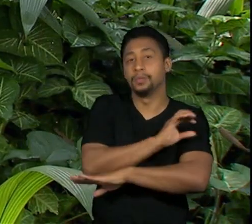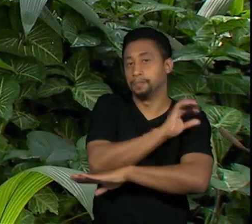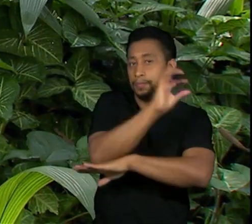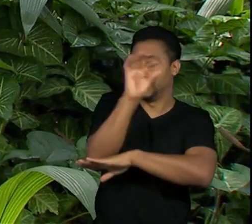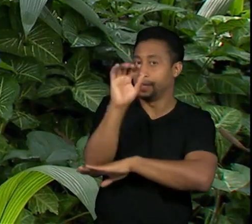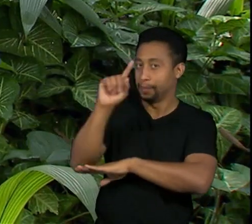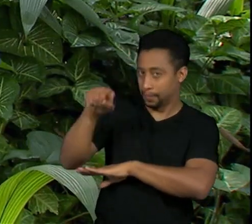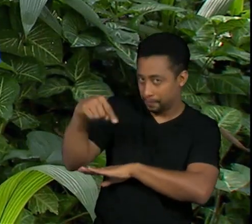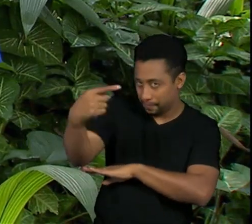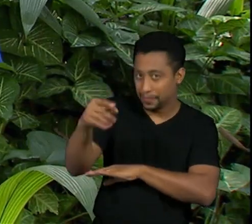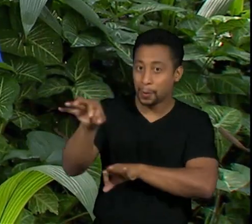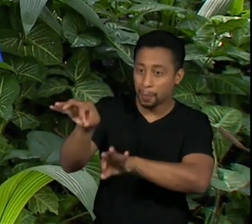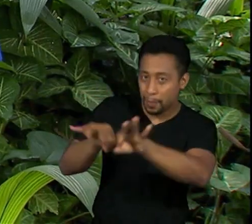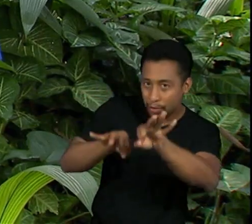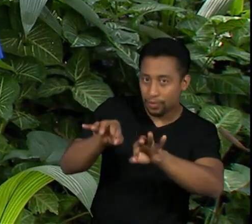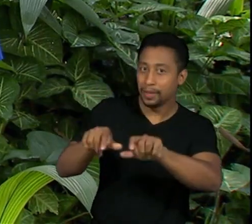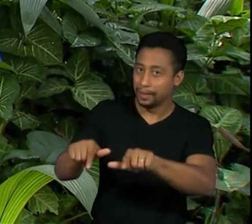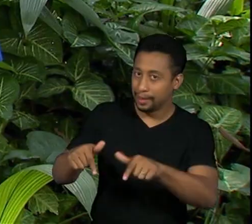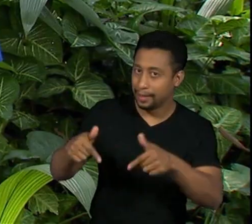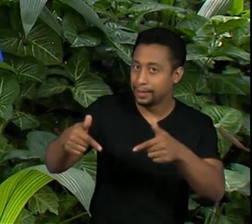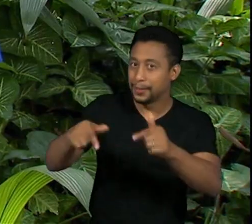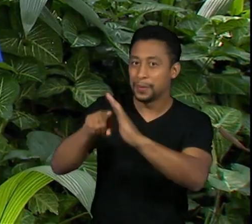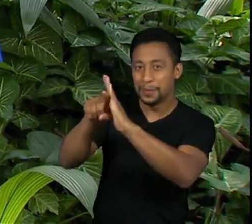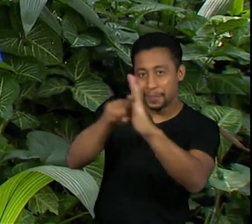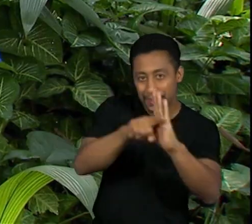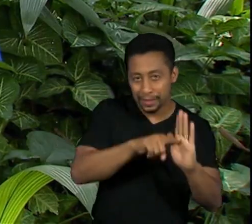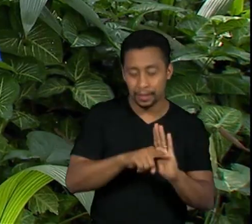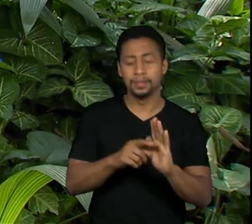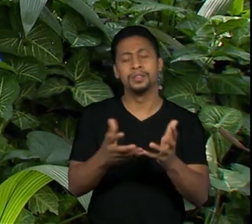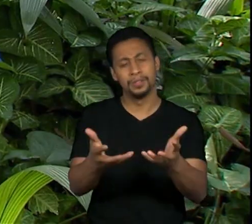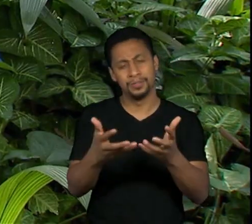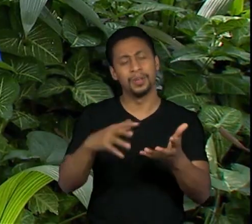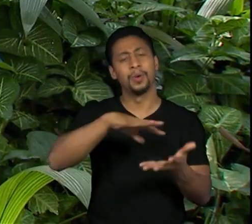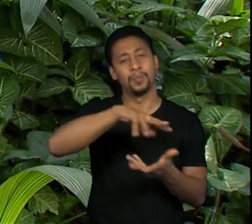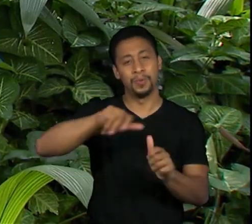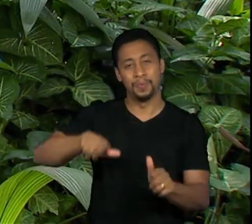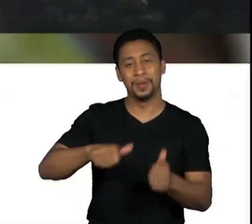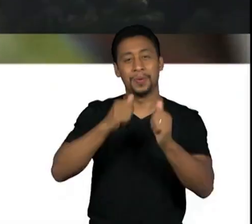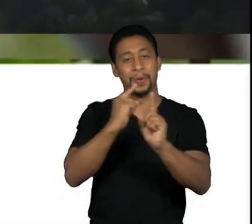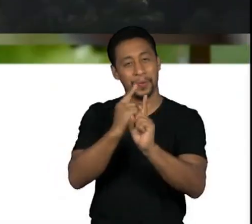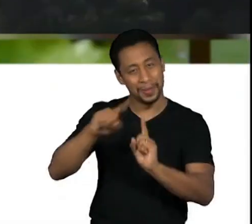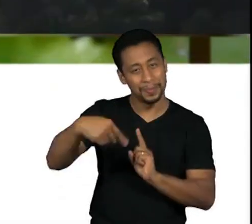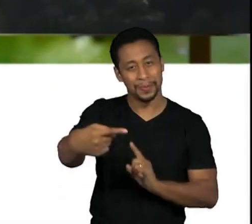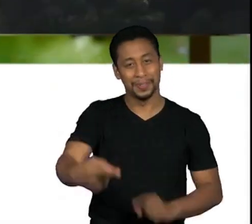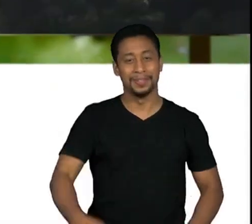Eco tem mais projetos, ações e pesquisas por um mundo melhor. Até lá!